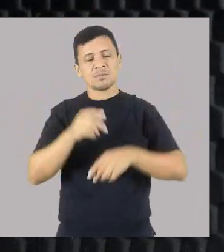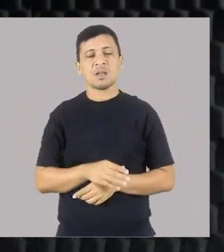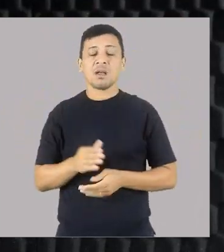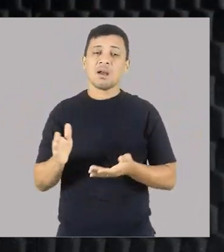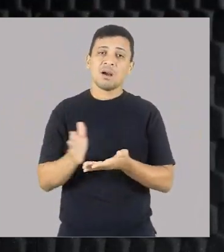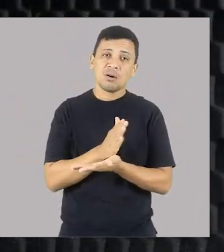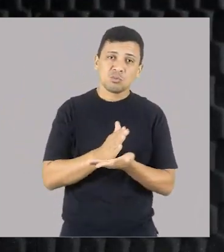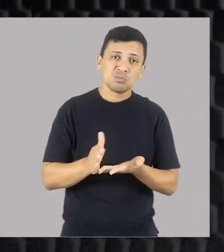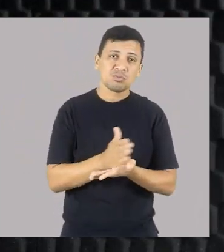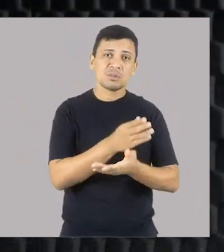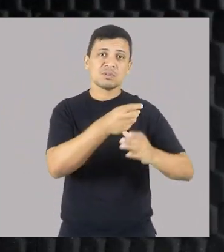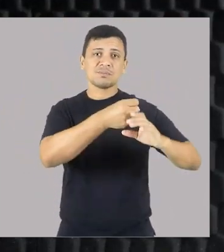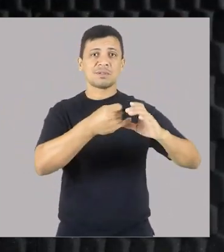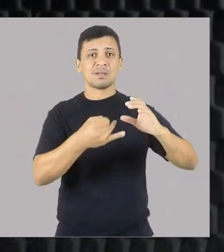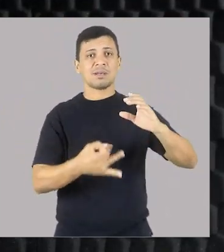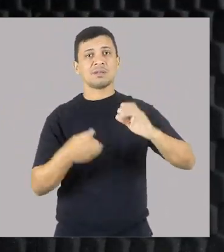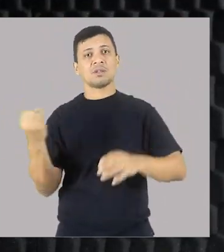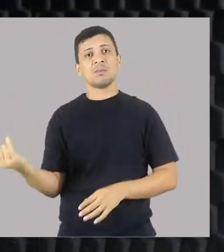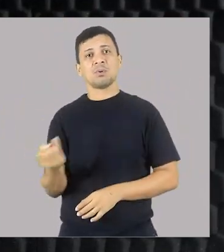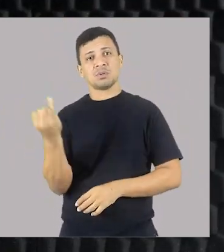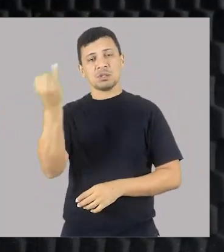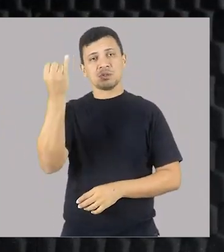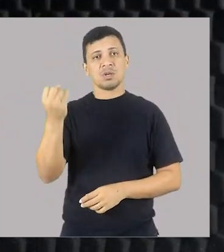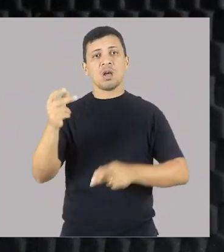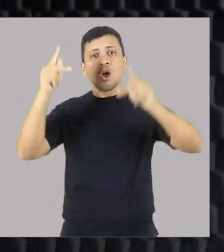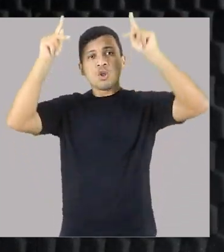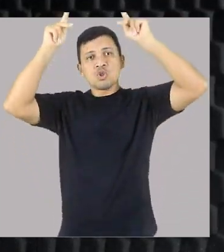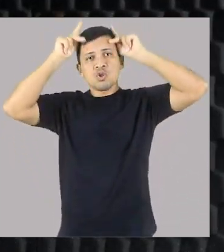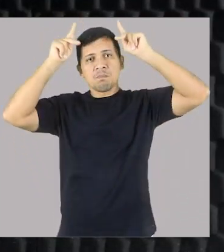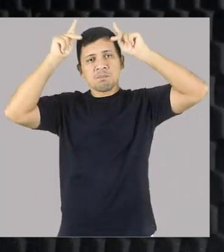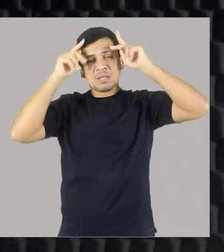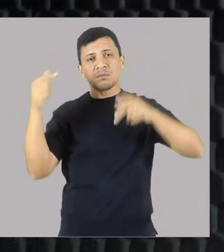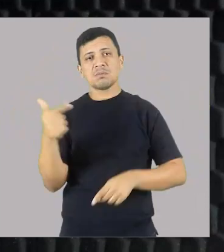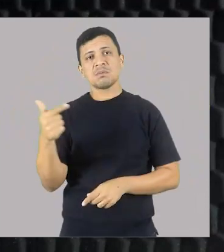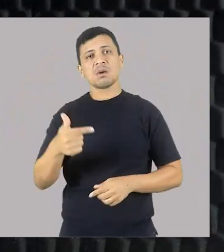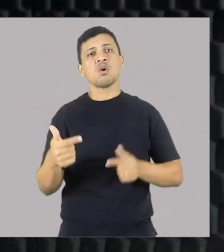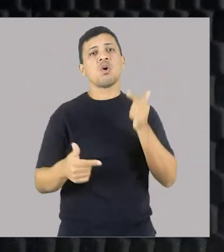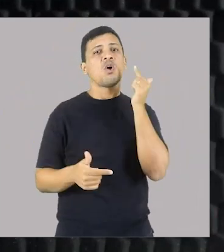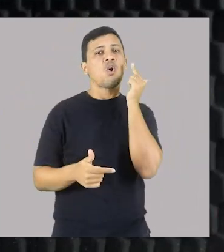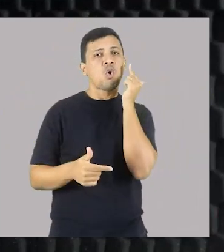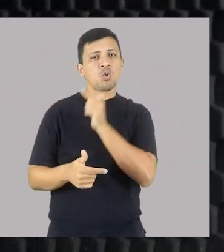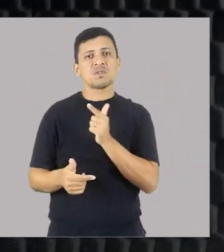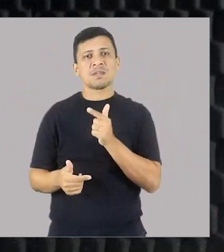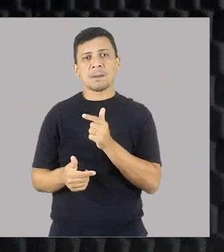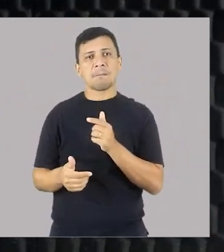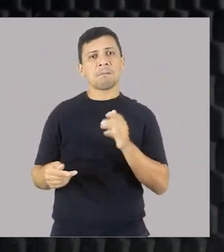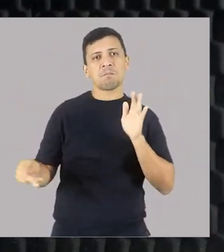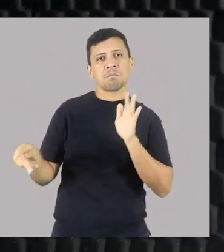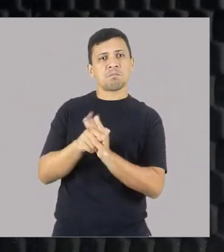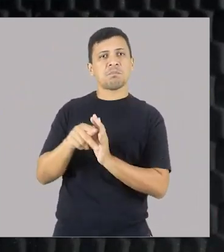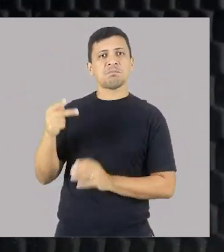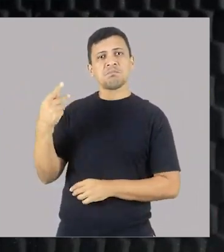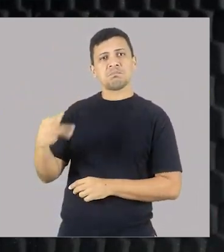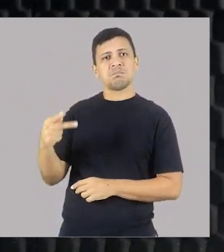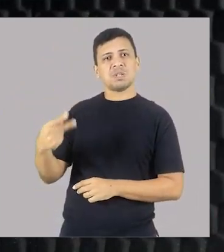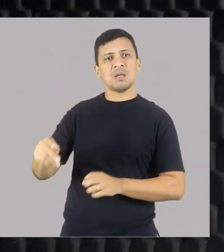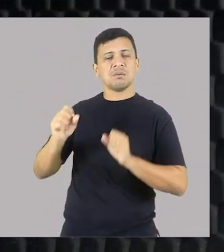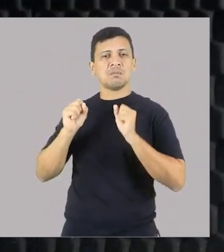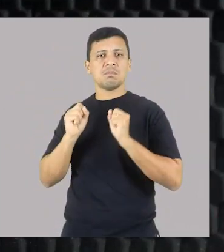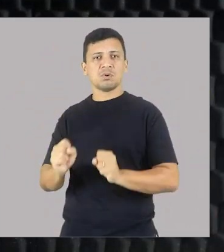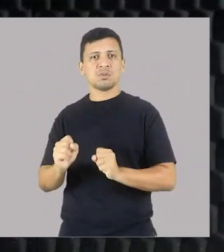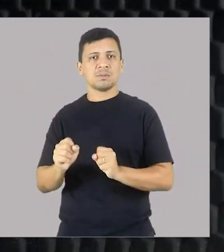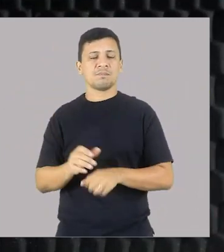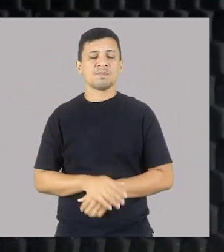importantes para Dom Pedro centralizar o poder em suas mãos. E com isso, buscar essa estabilidade A própria instituição do parlamentarismo